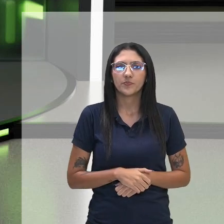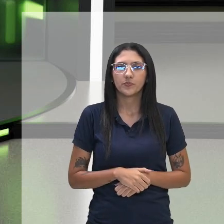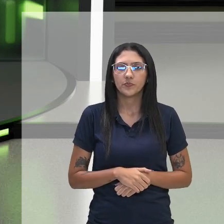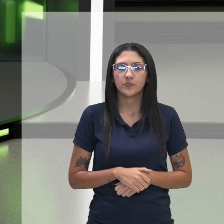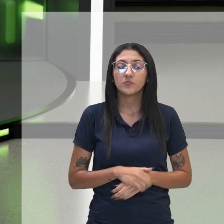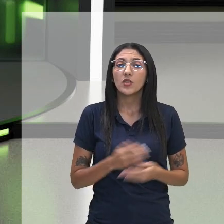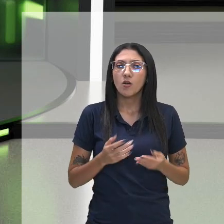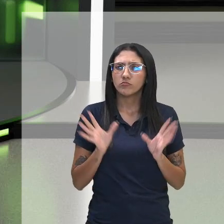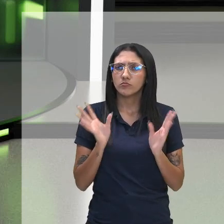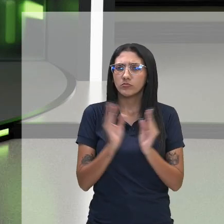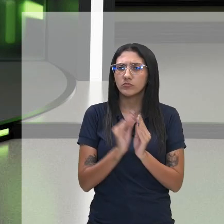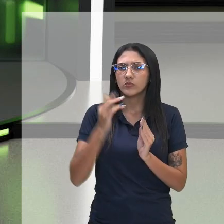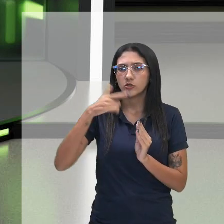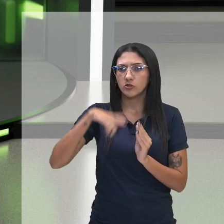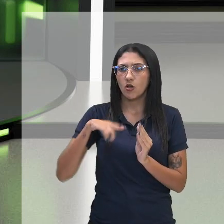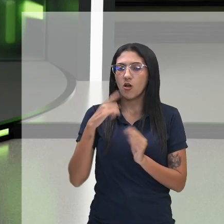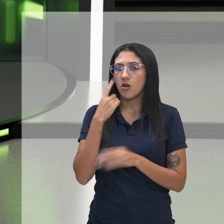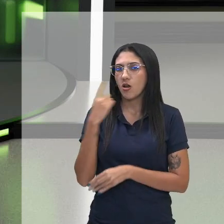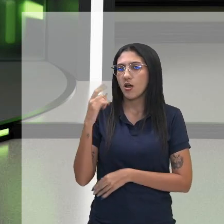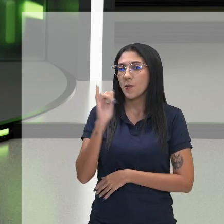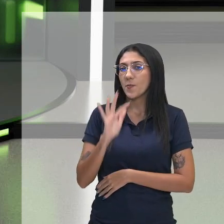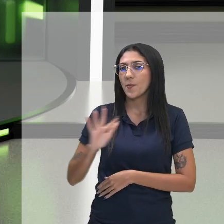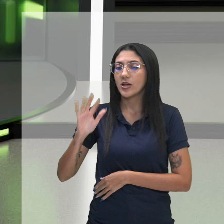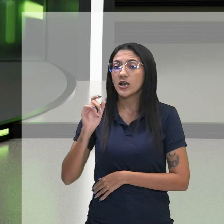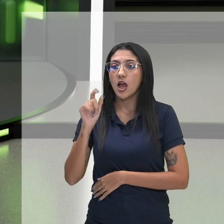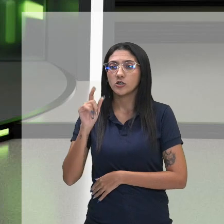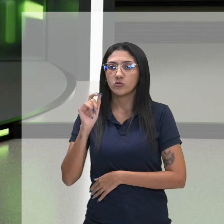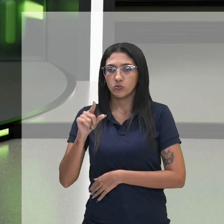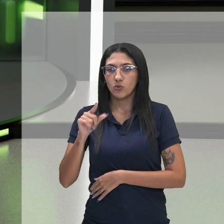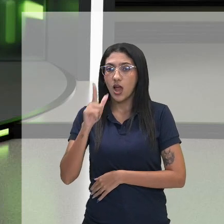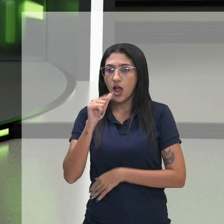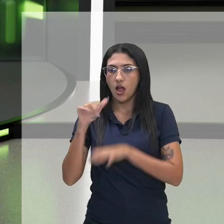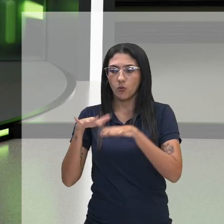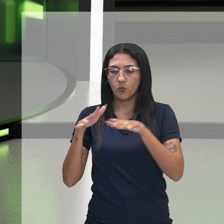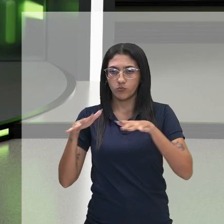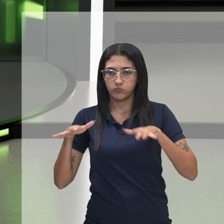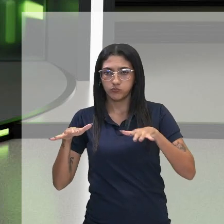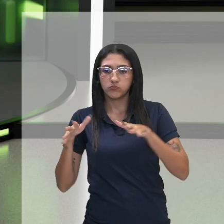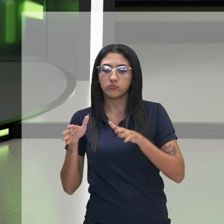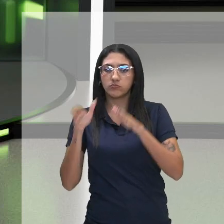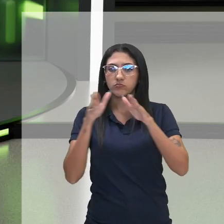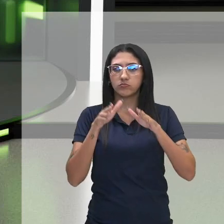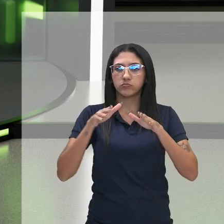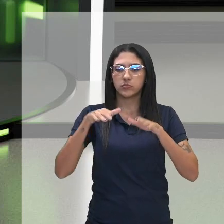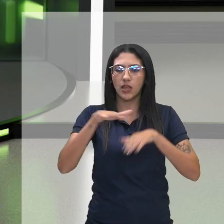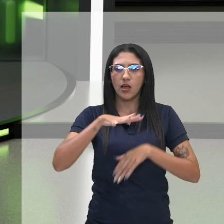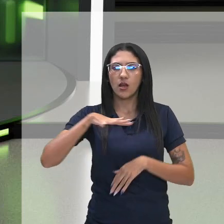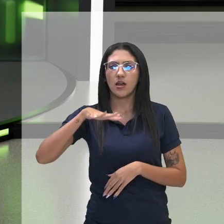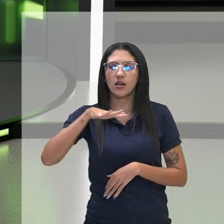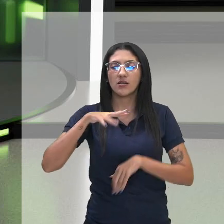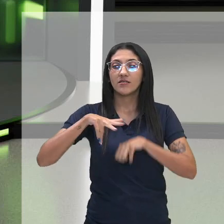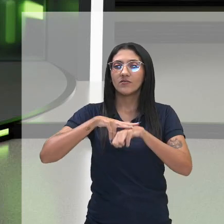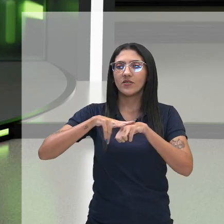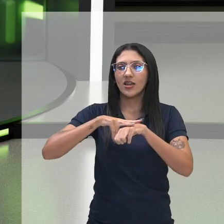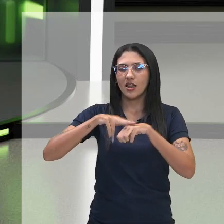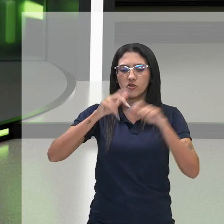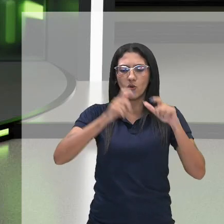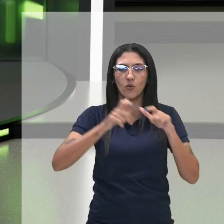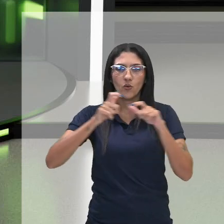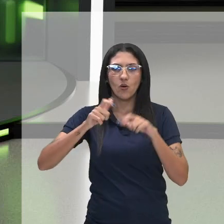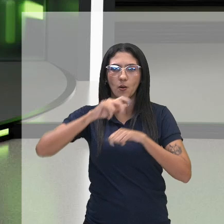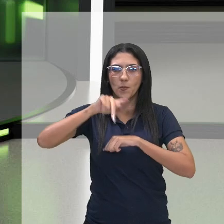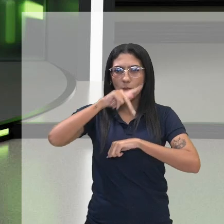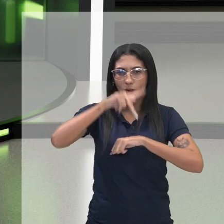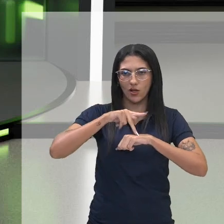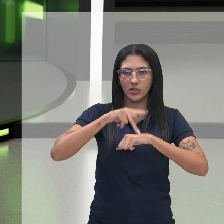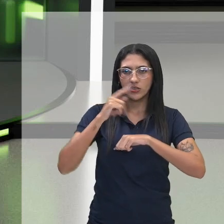azul temos o oceano, em verde os continentes, né? Onde a gente consegue observar ali a divisão dos países, e